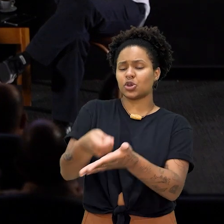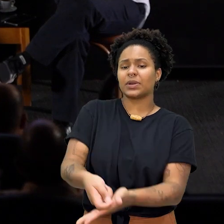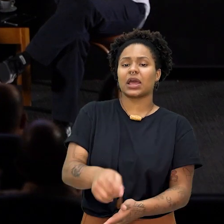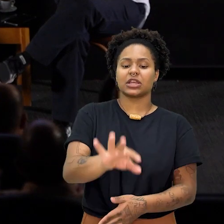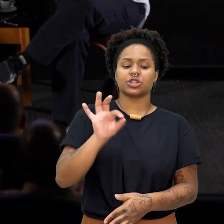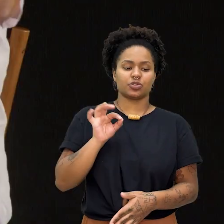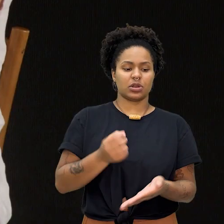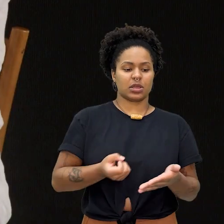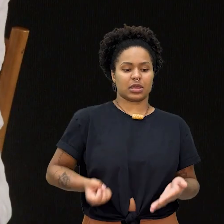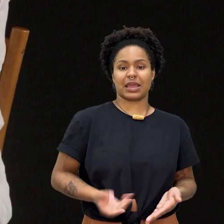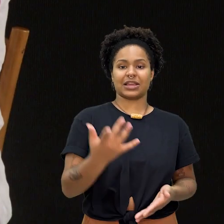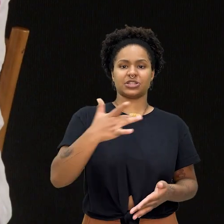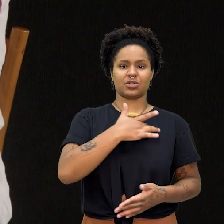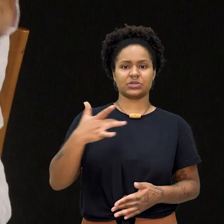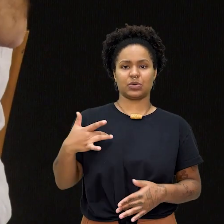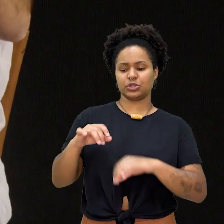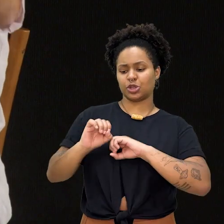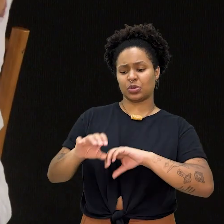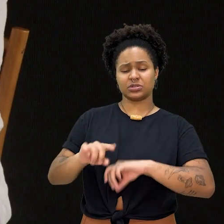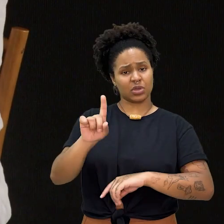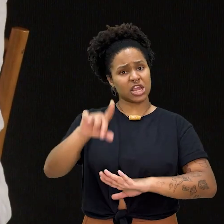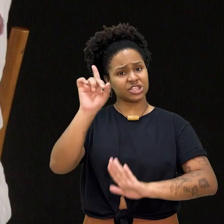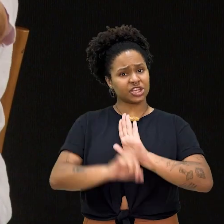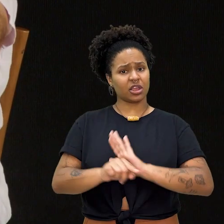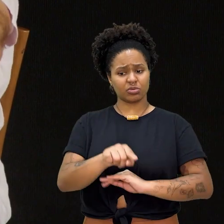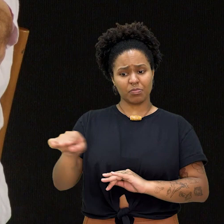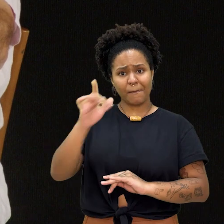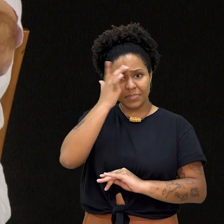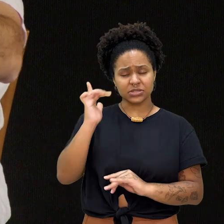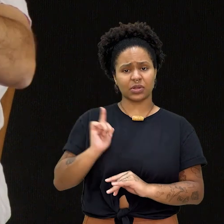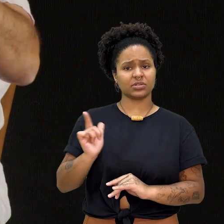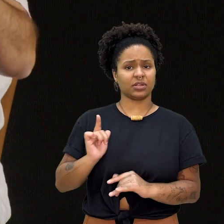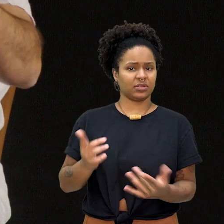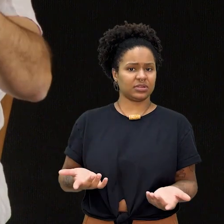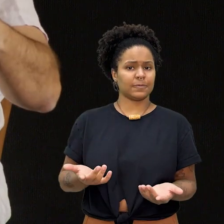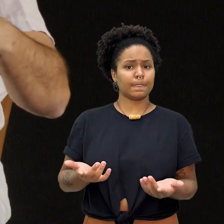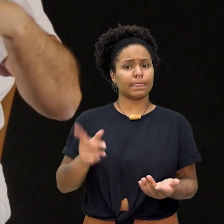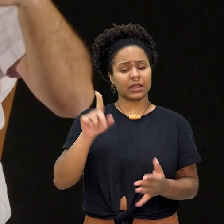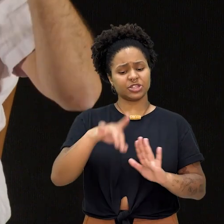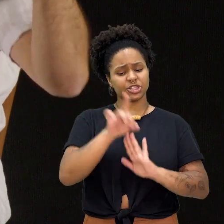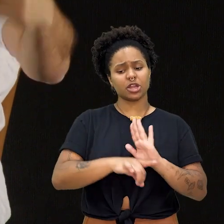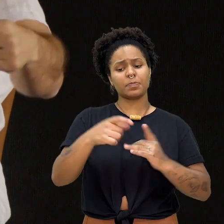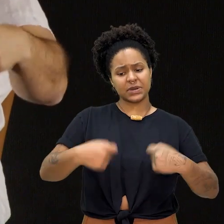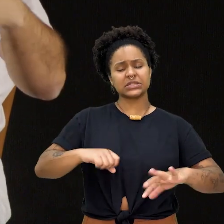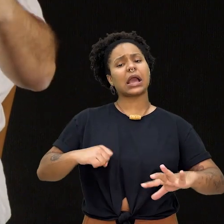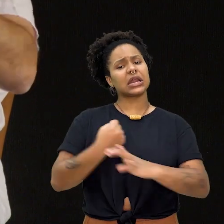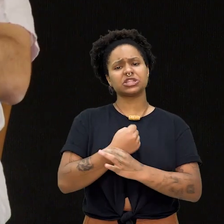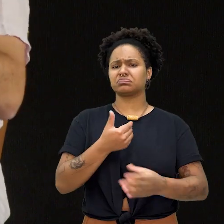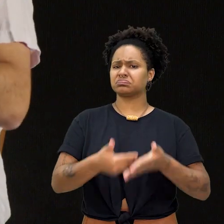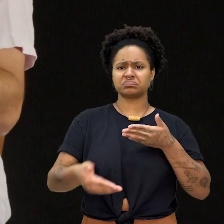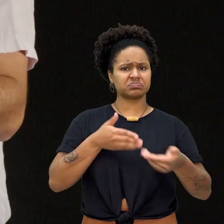obrigadas a escolher gastar com saúde e educação. Isso são direitos que ela tem que ter